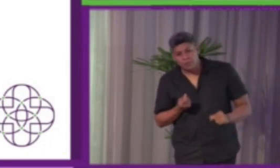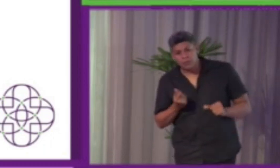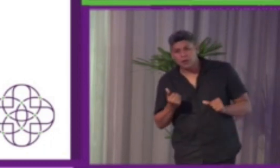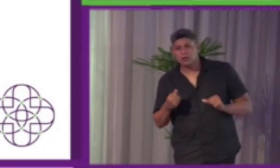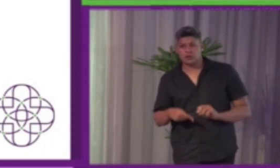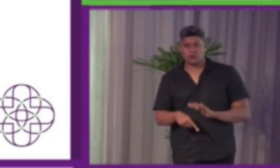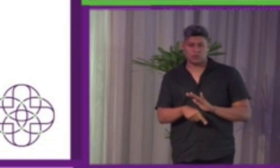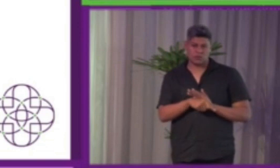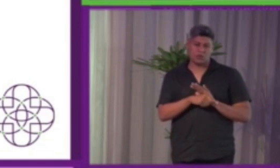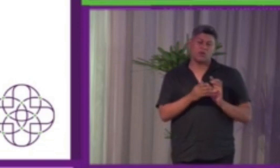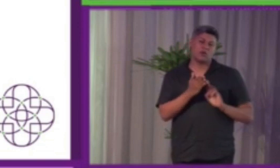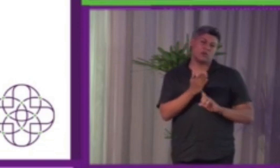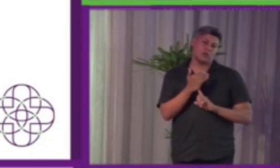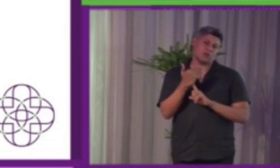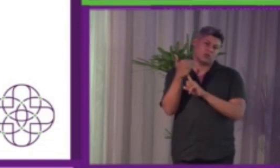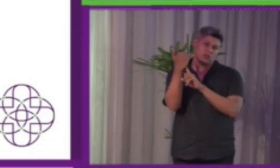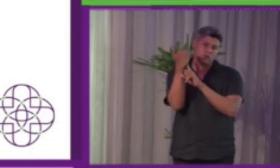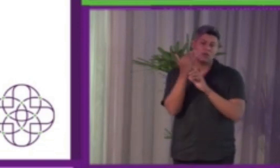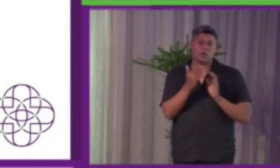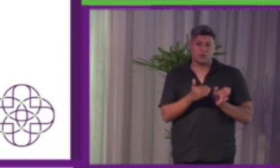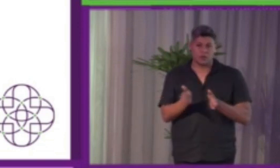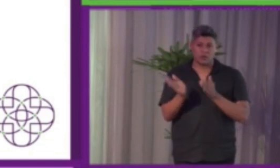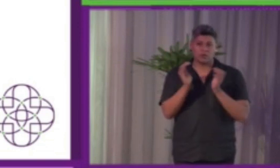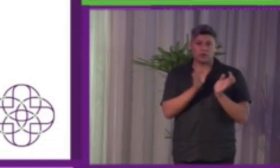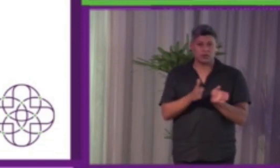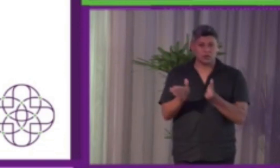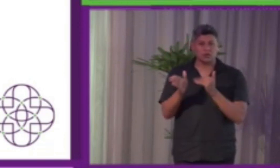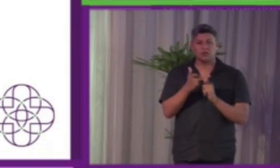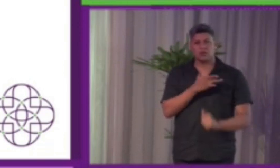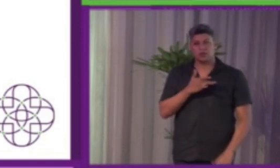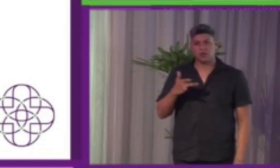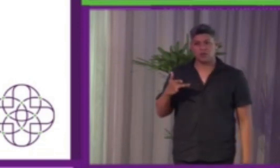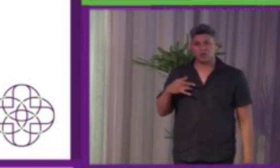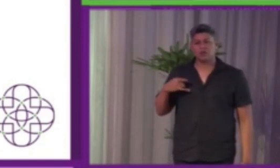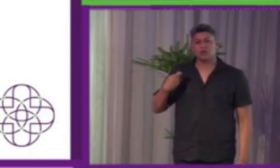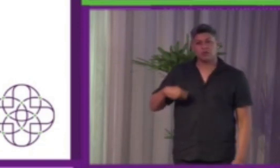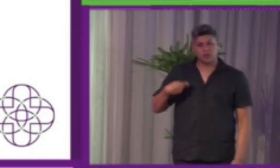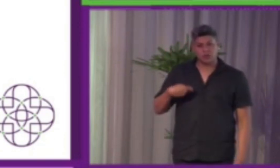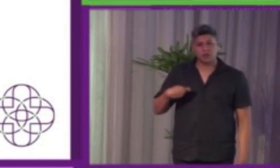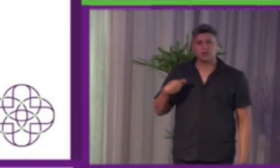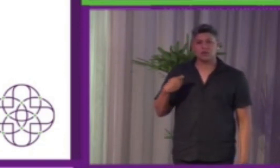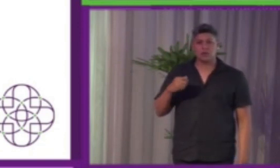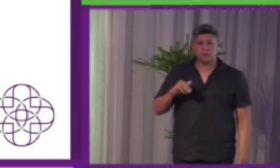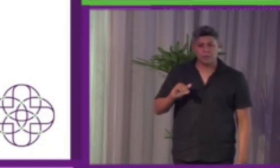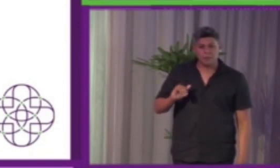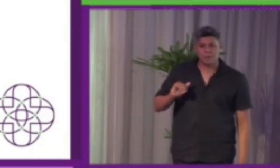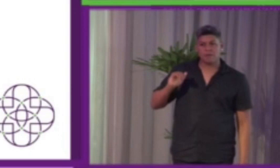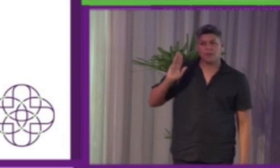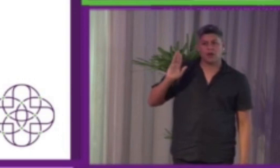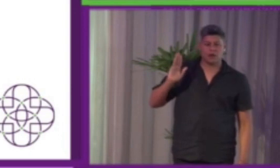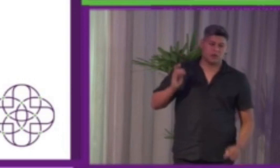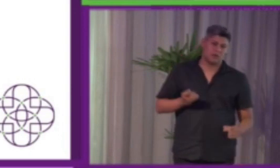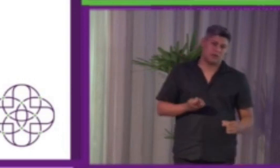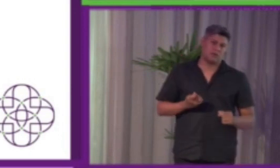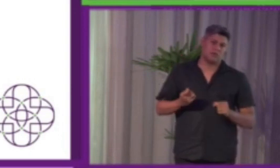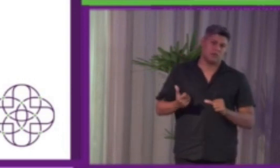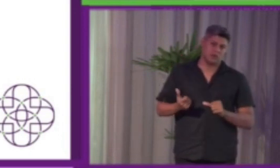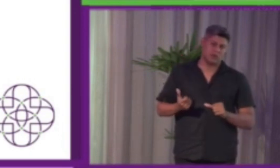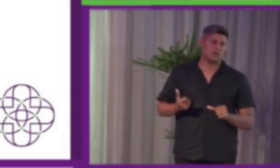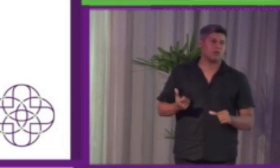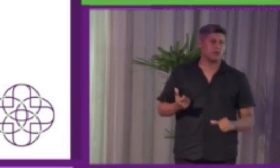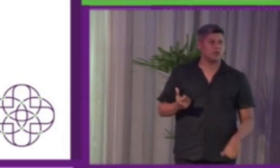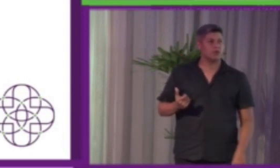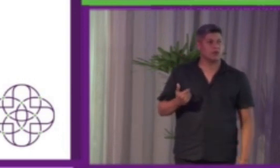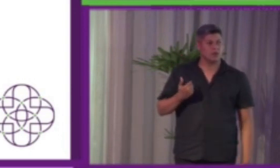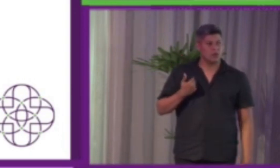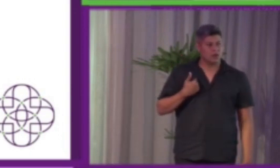por uma tecnologia na produção de saúde, ele deve exceder, né, aquele benefício que eu deixo